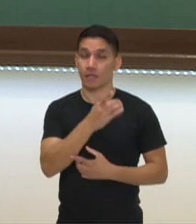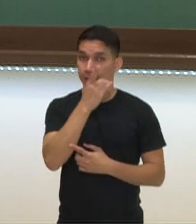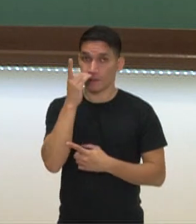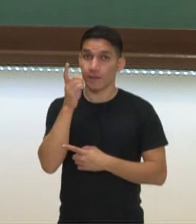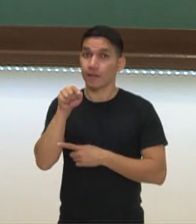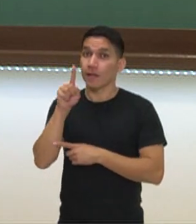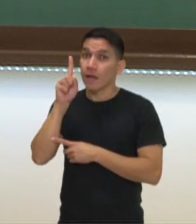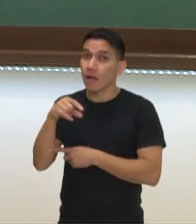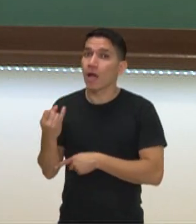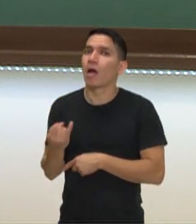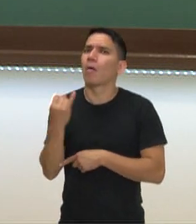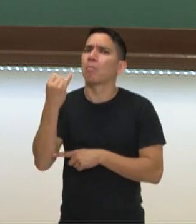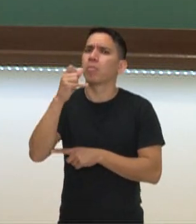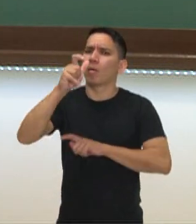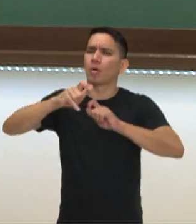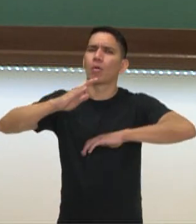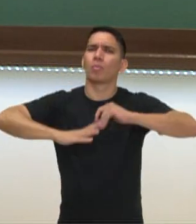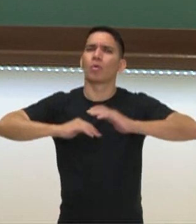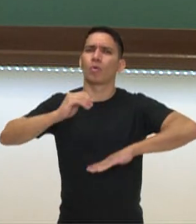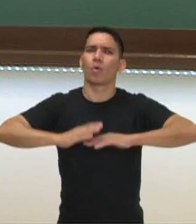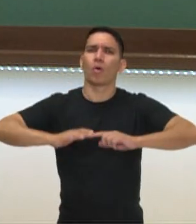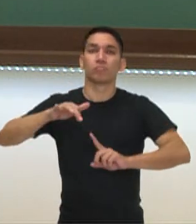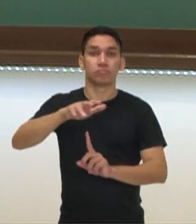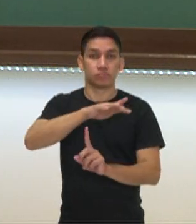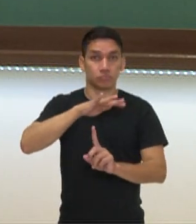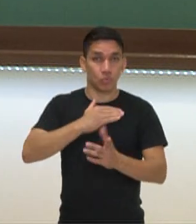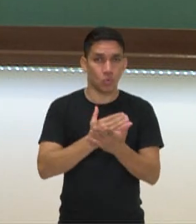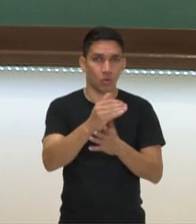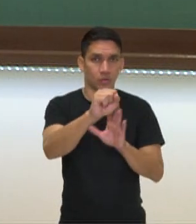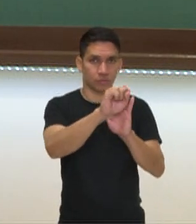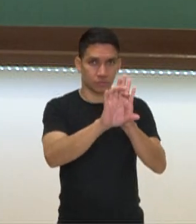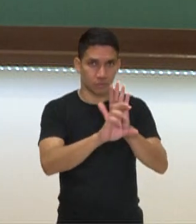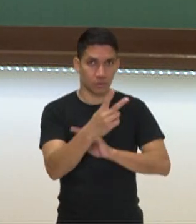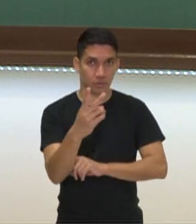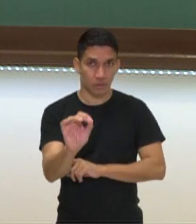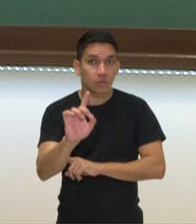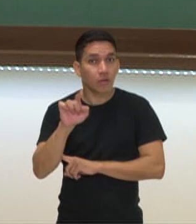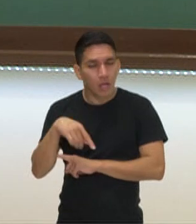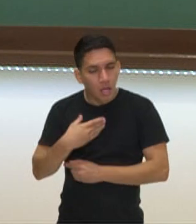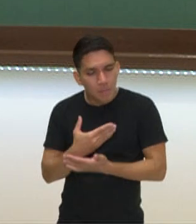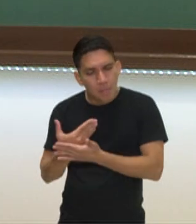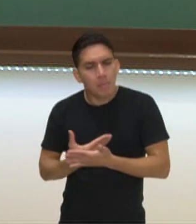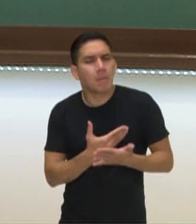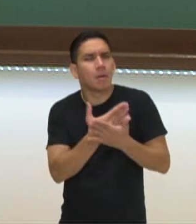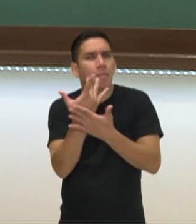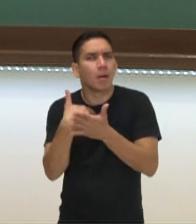foi um importante antropólogo do começo do século XX e são estudos que trazem